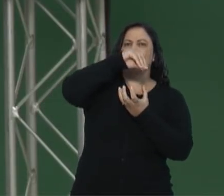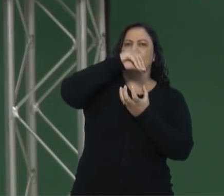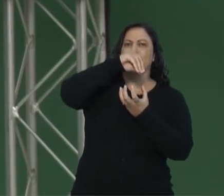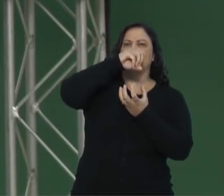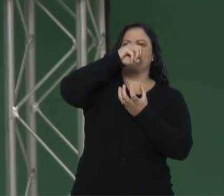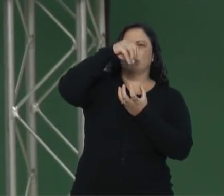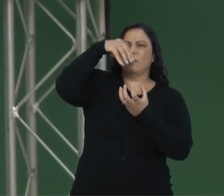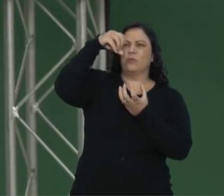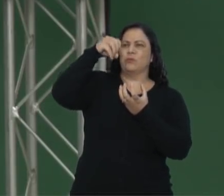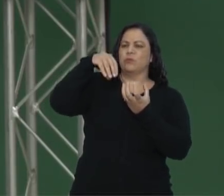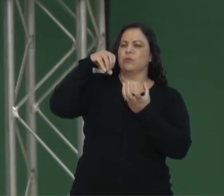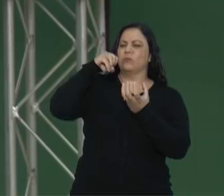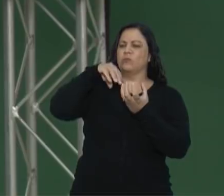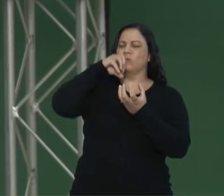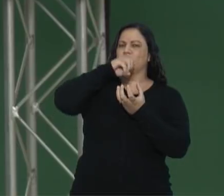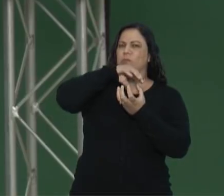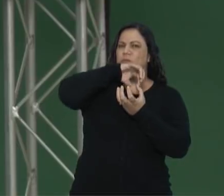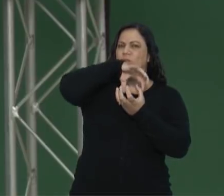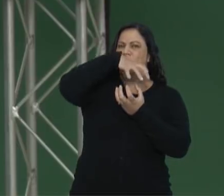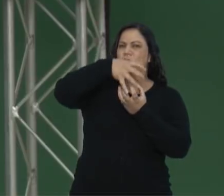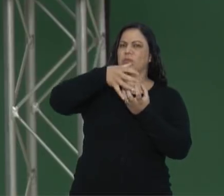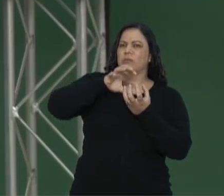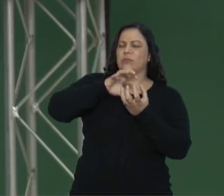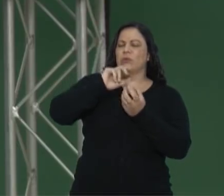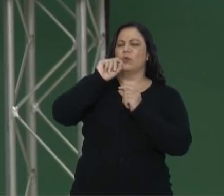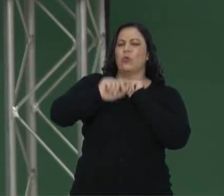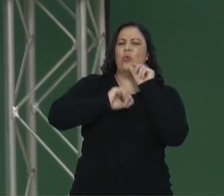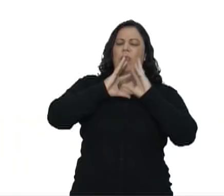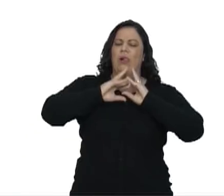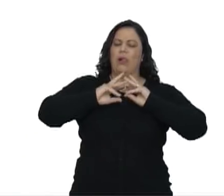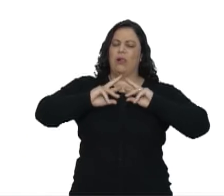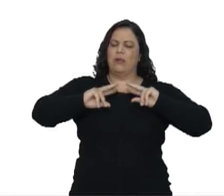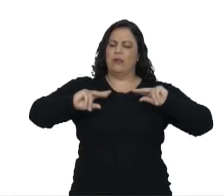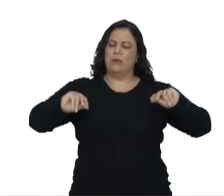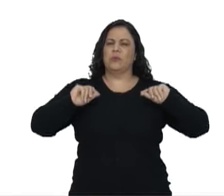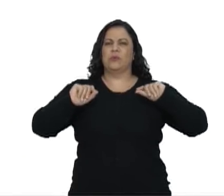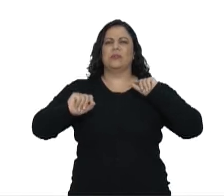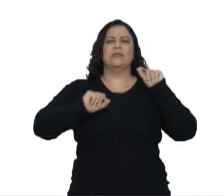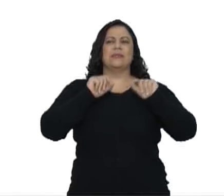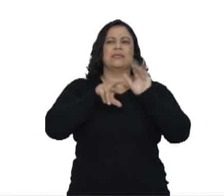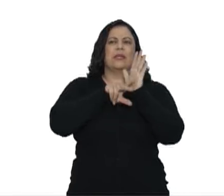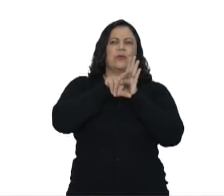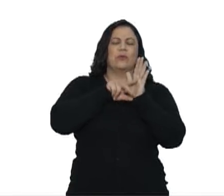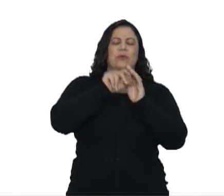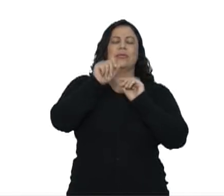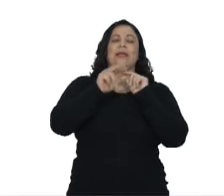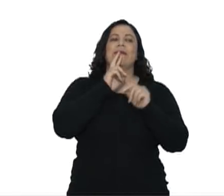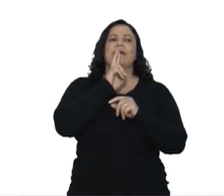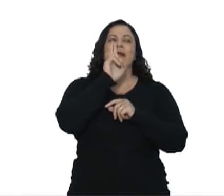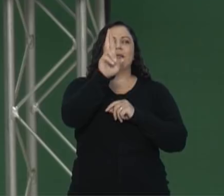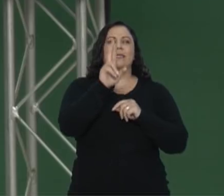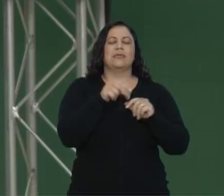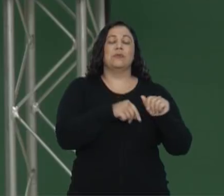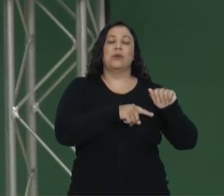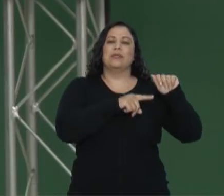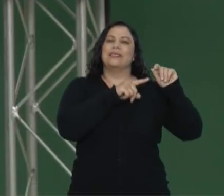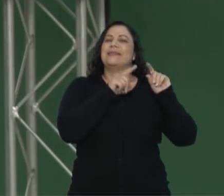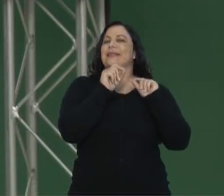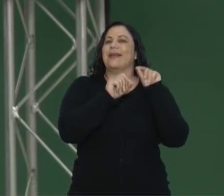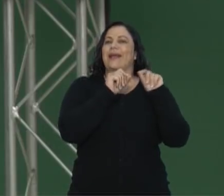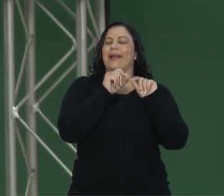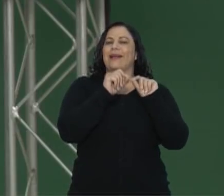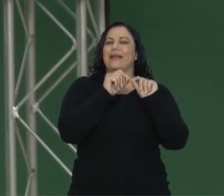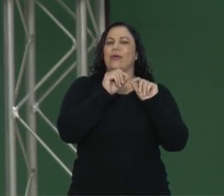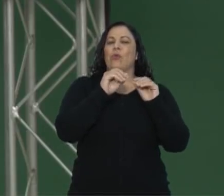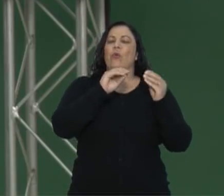decompõem os seres vivos, eu tenho o processo de decomposição. Letra B. Parabéns para você que acertou. Vamos para a